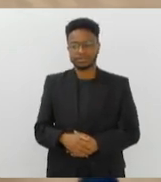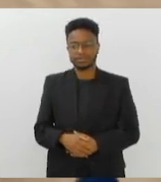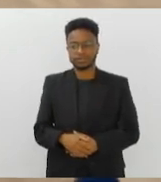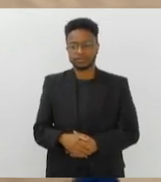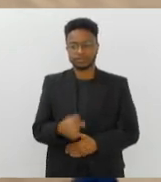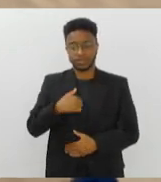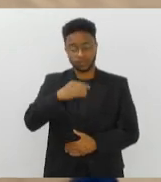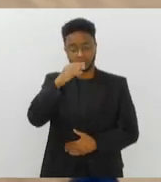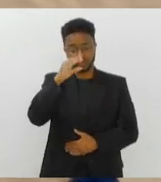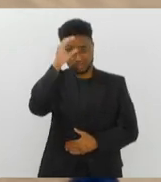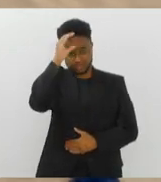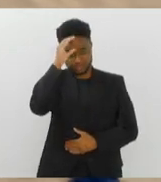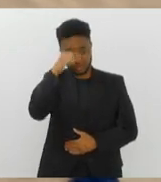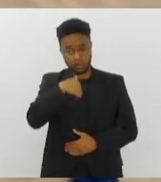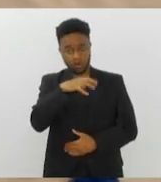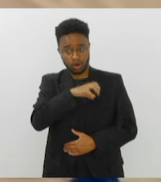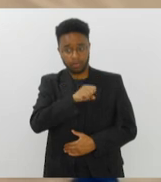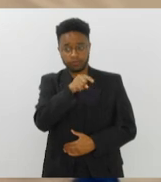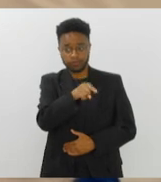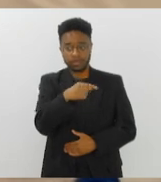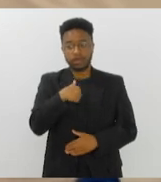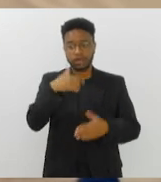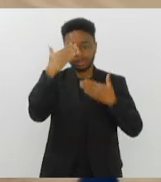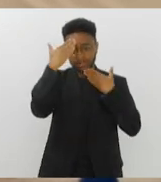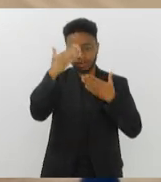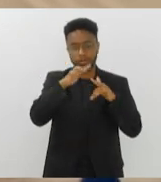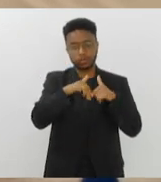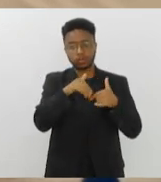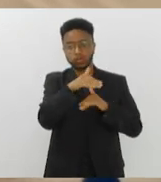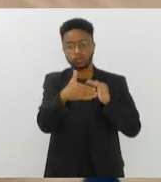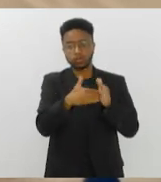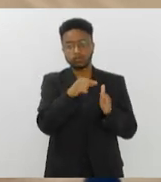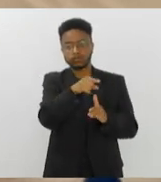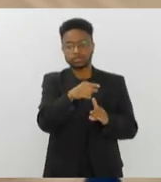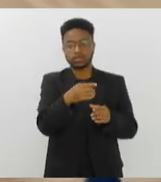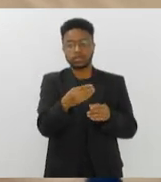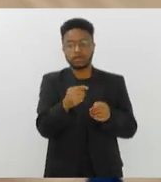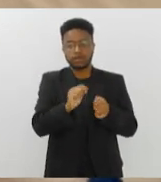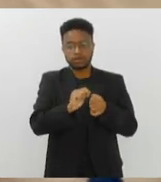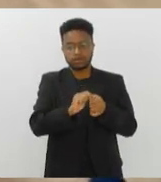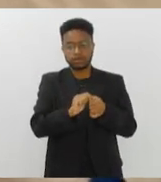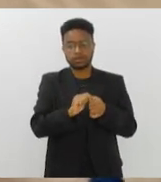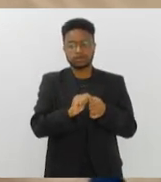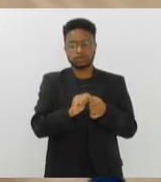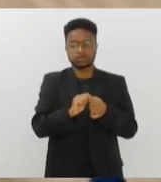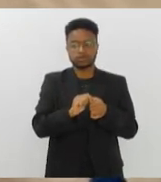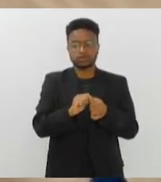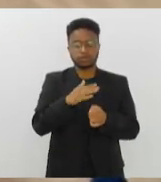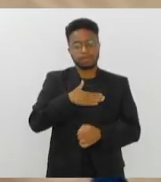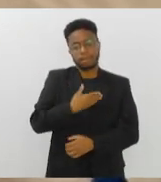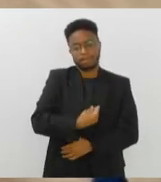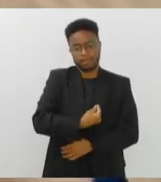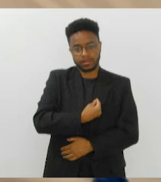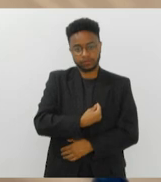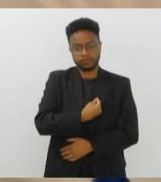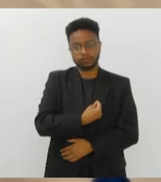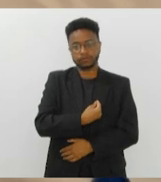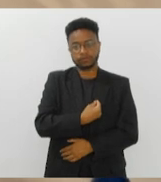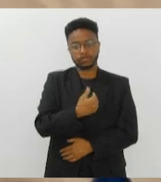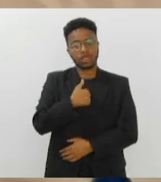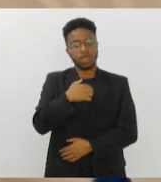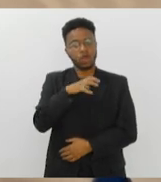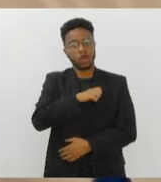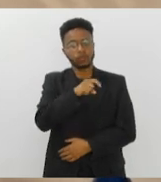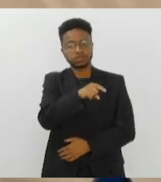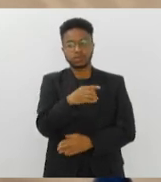amo muito. Eu sou muito grata por tudo que você fez. Desde o início da minha vida, eu te amo